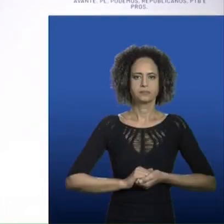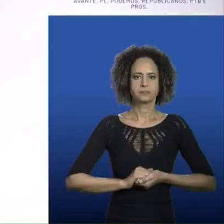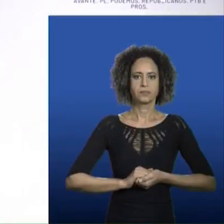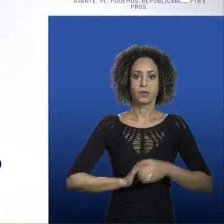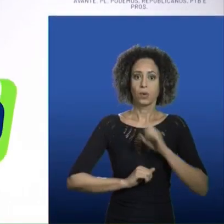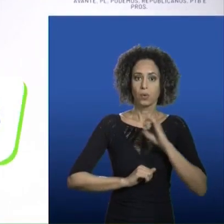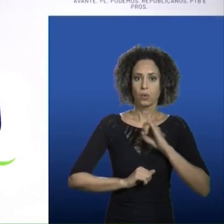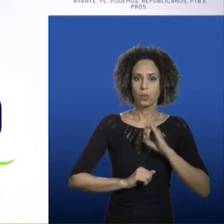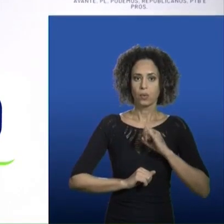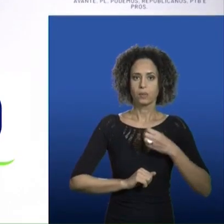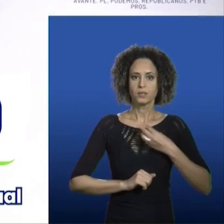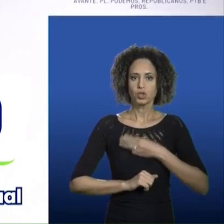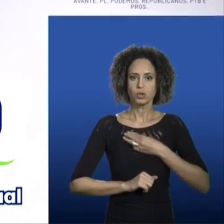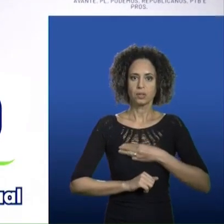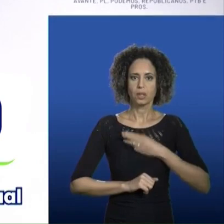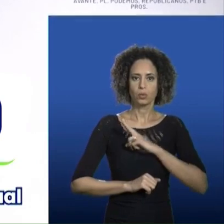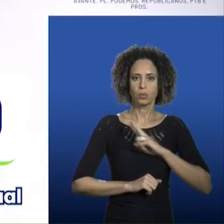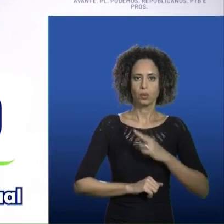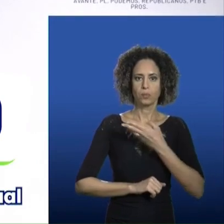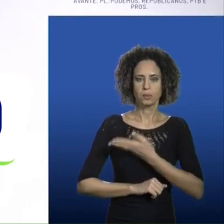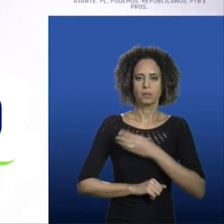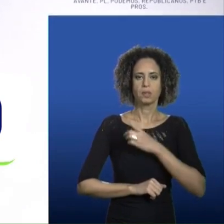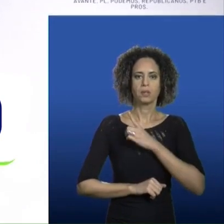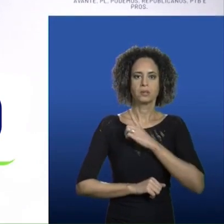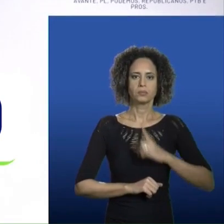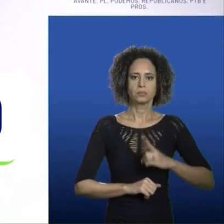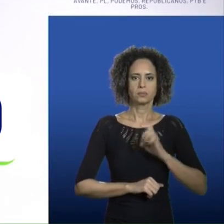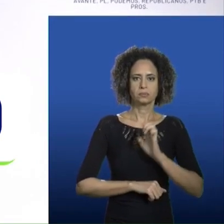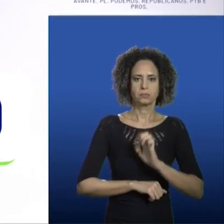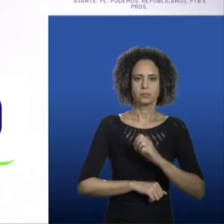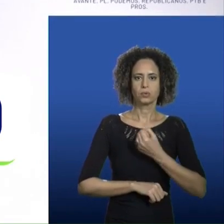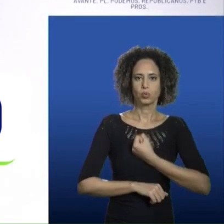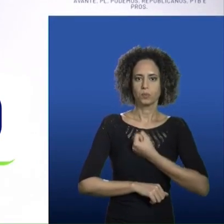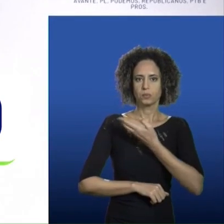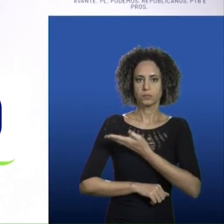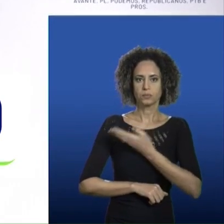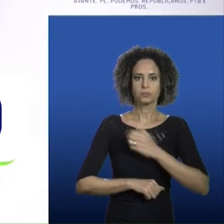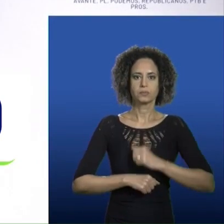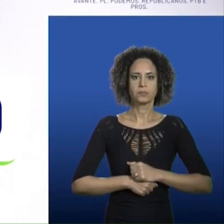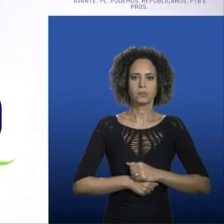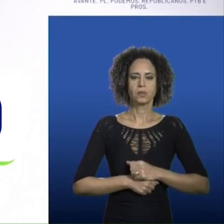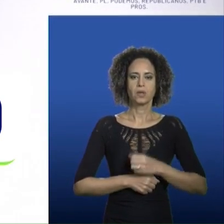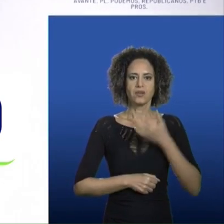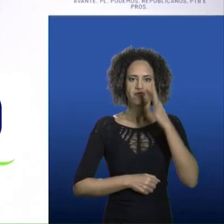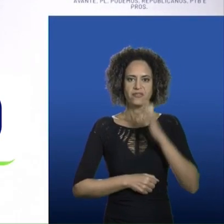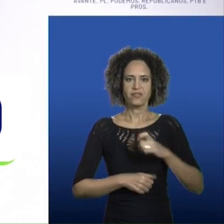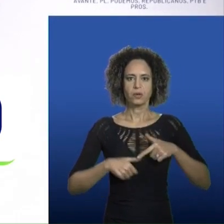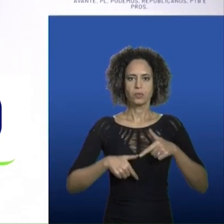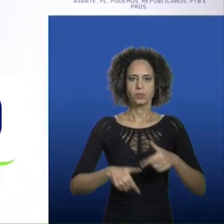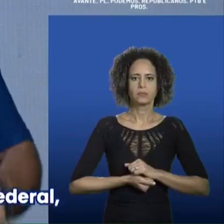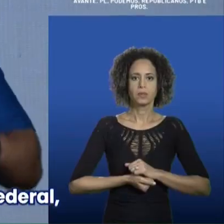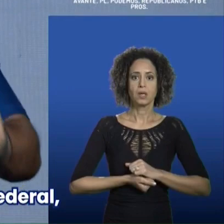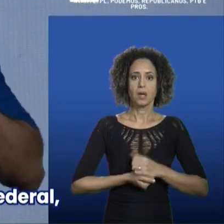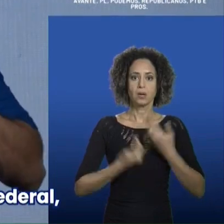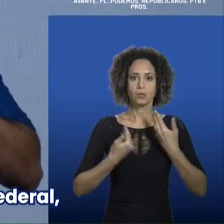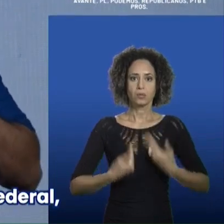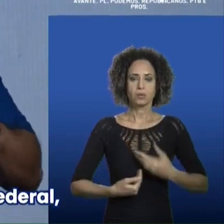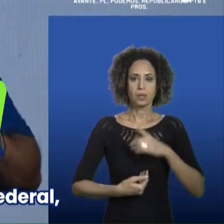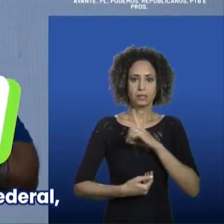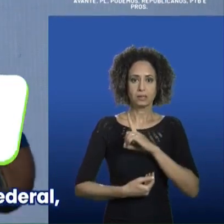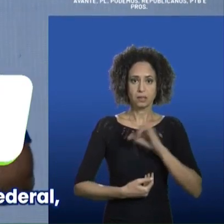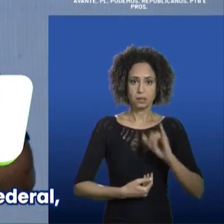Olá, sou missionário Evanilson Barbosa, candidato a deputado estadual com o número 19000, Renovação, Fé e Ação, tô com o capitão.